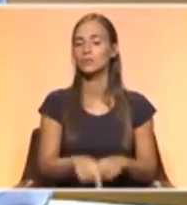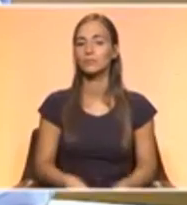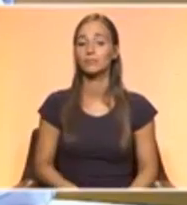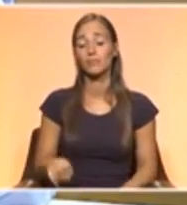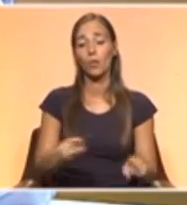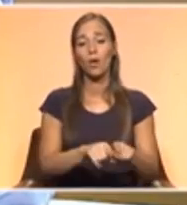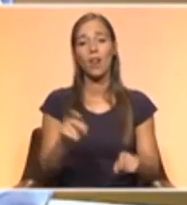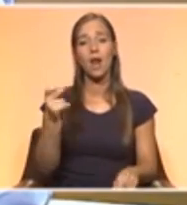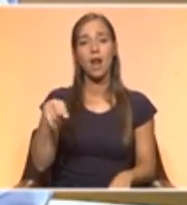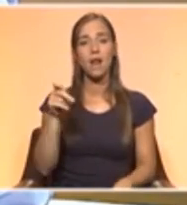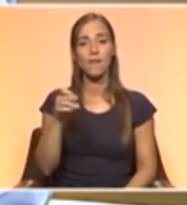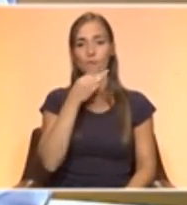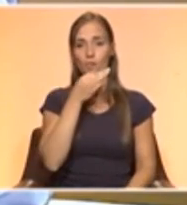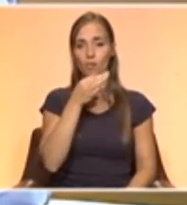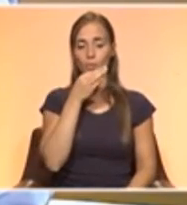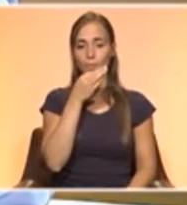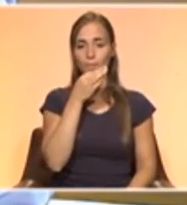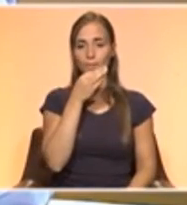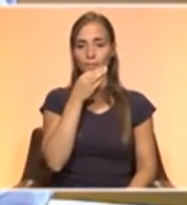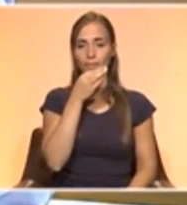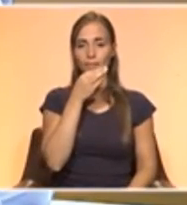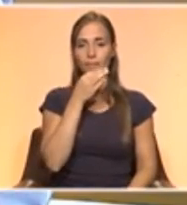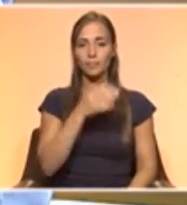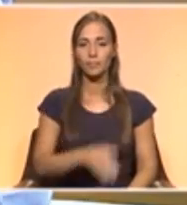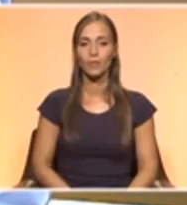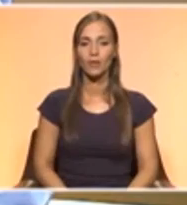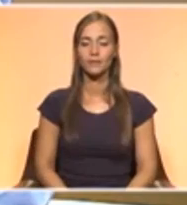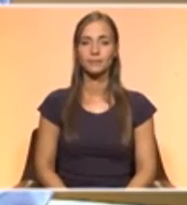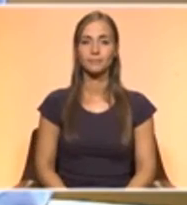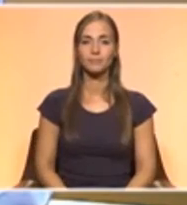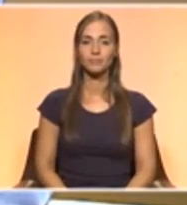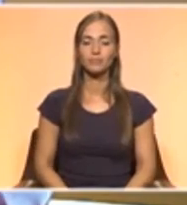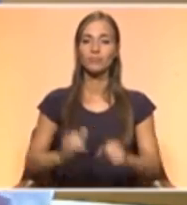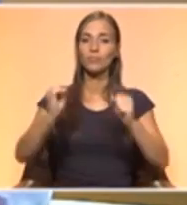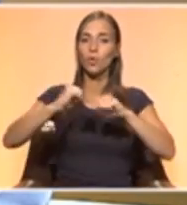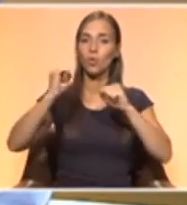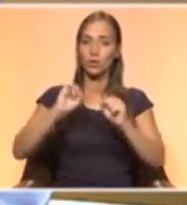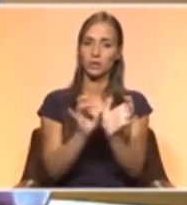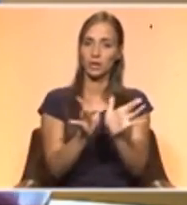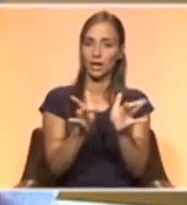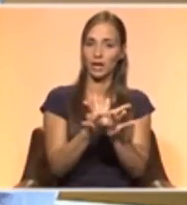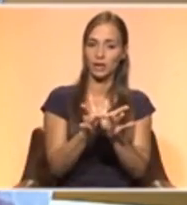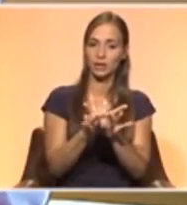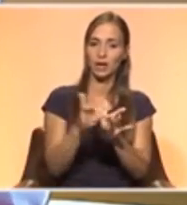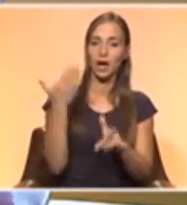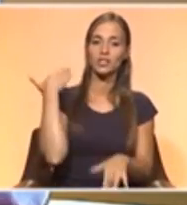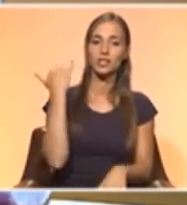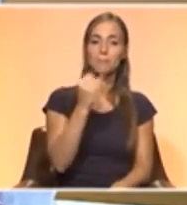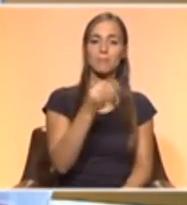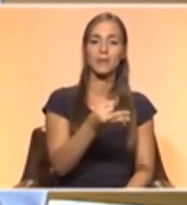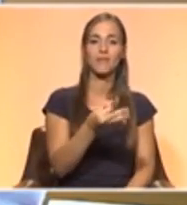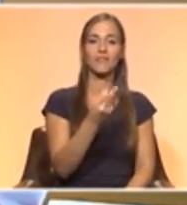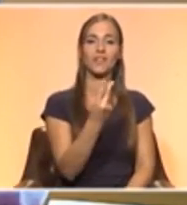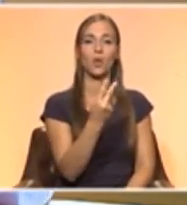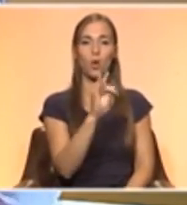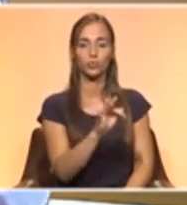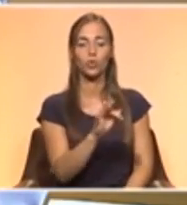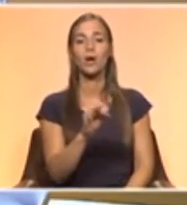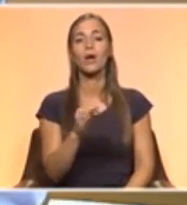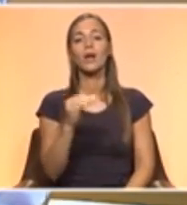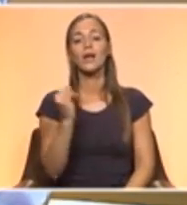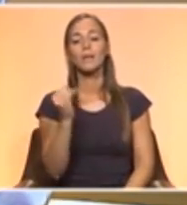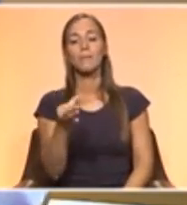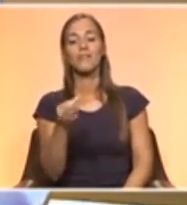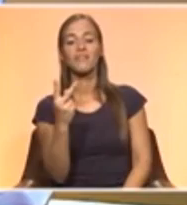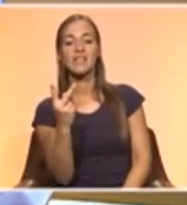acabou de referir portanto todos a tendência aliás até o protocolo da internet que até alguns anos atrás era o ipv4 o ipv6 entretanto alguns anos